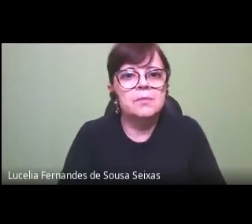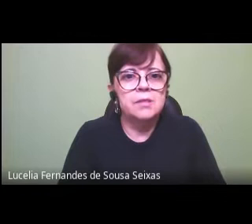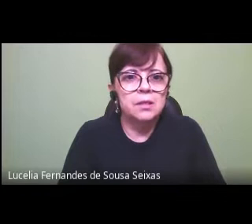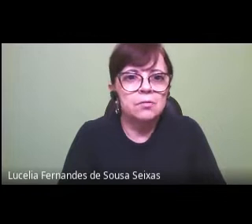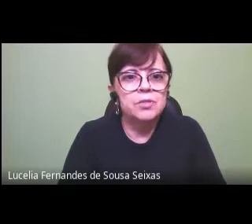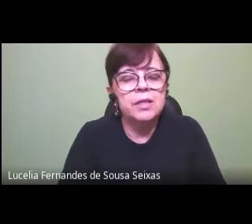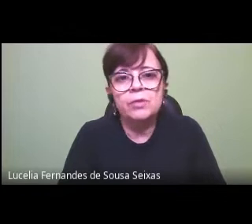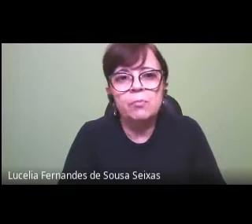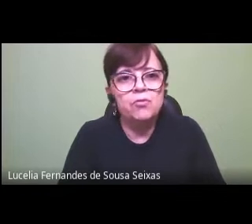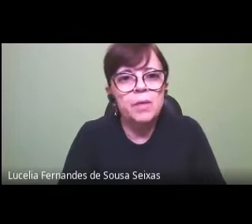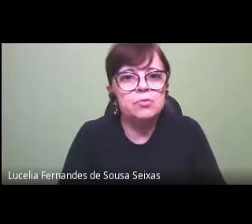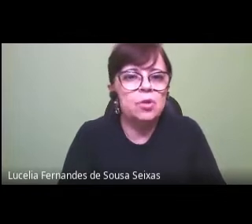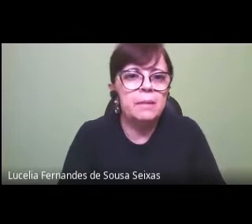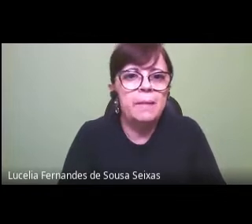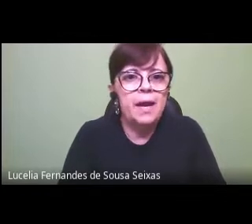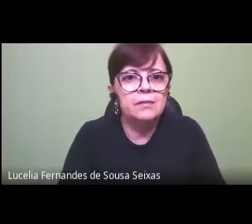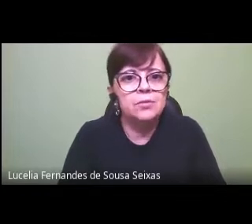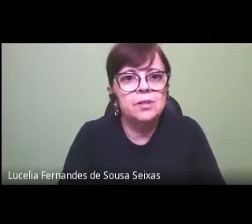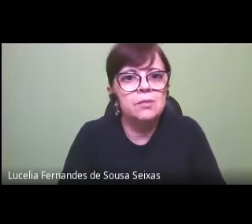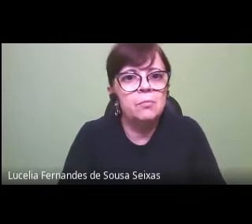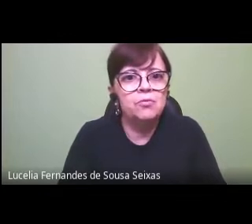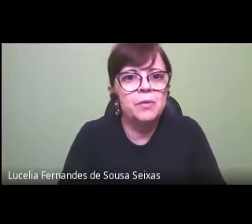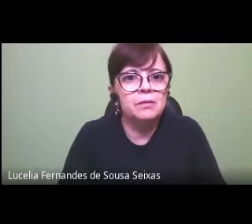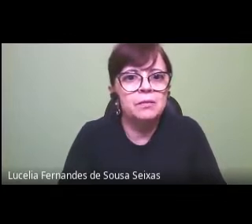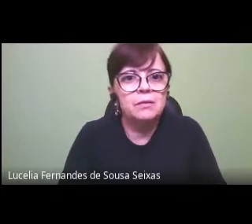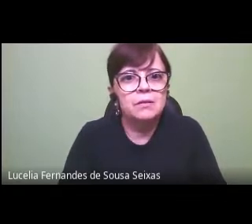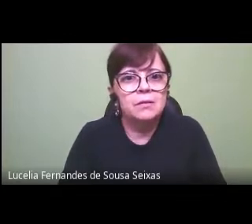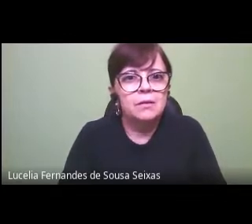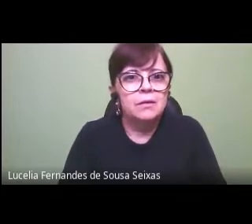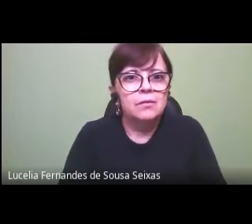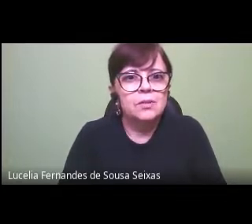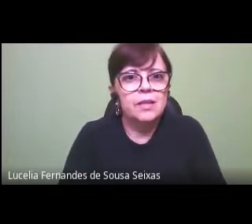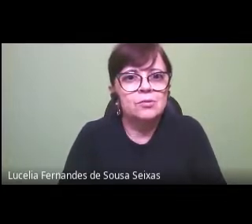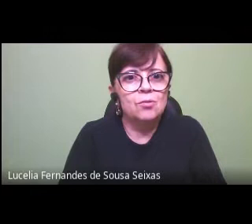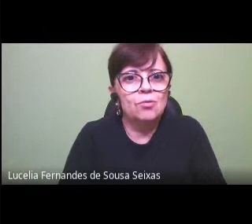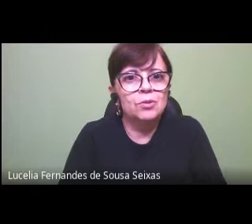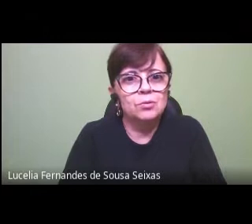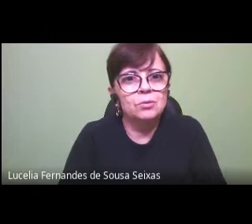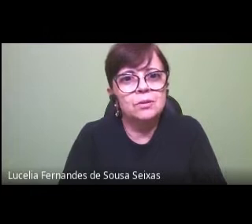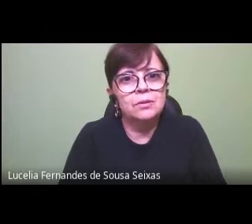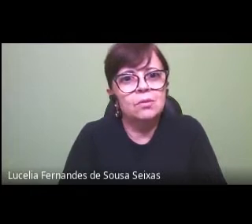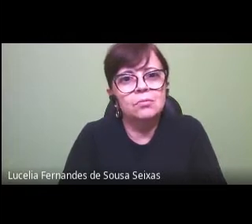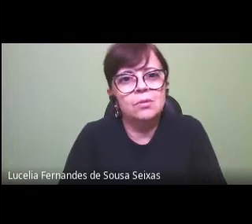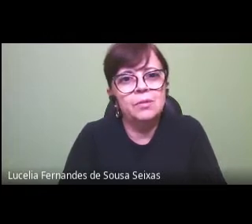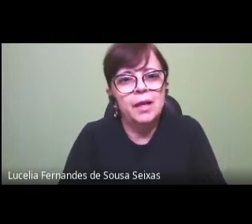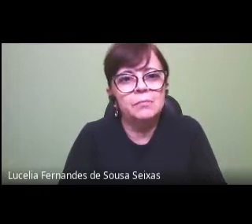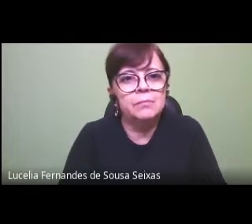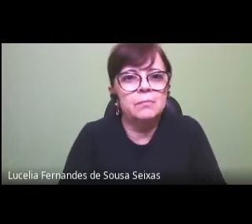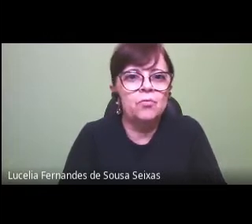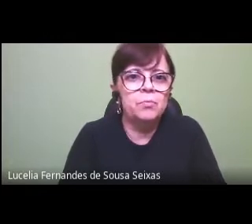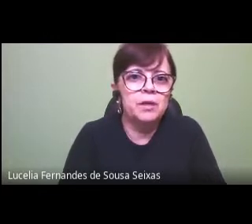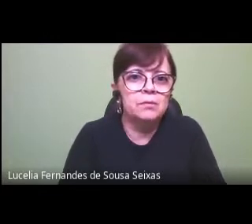Esse semicírculo, você não tem movimento, só está parado, você não tem movimento. Você dá soco e tudo, então não